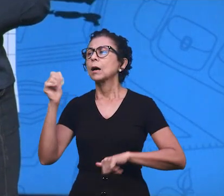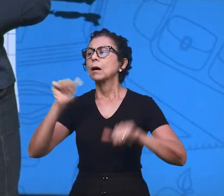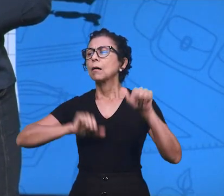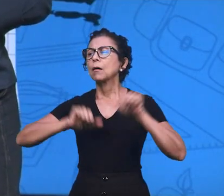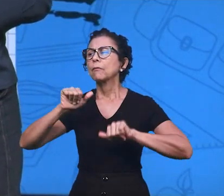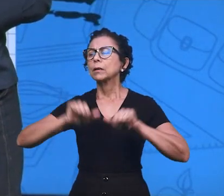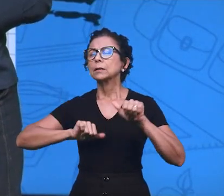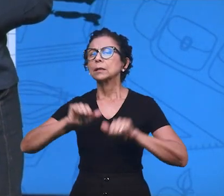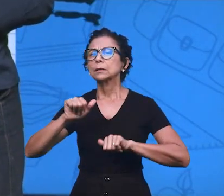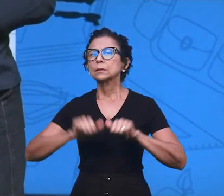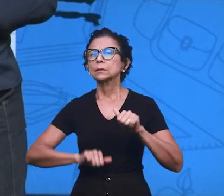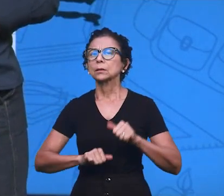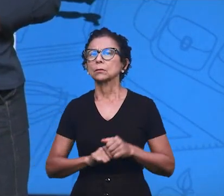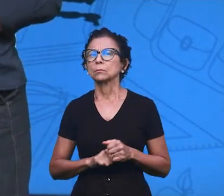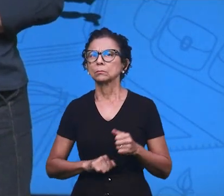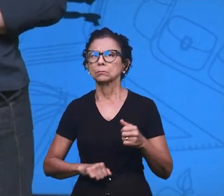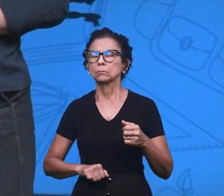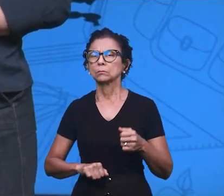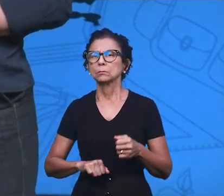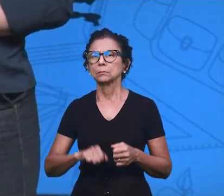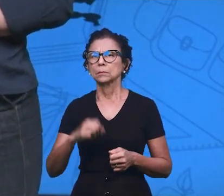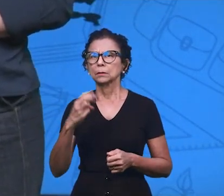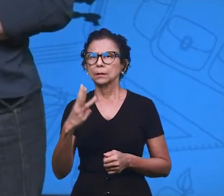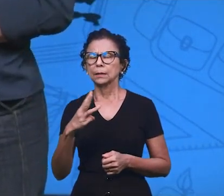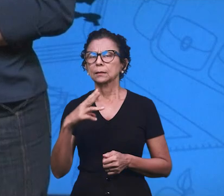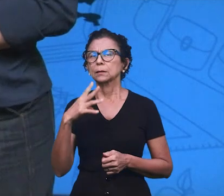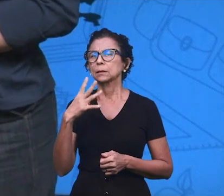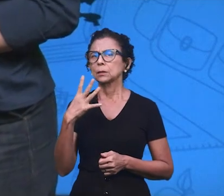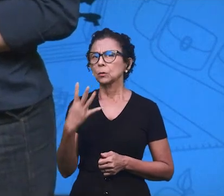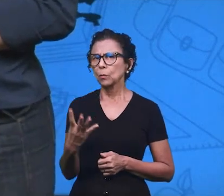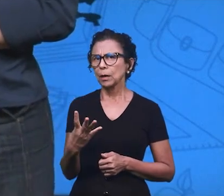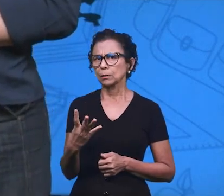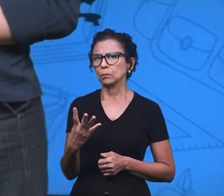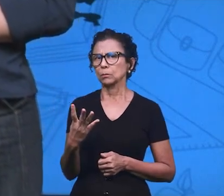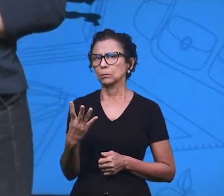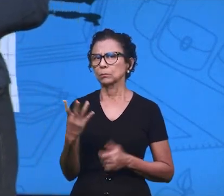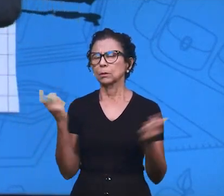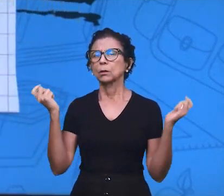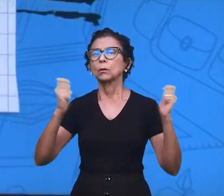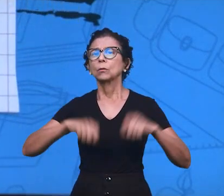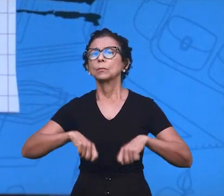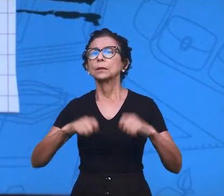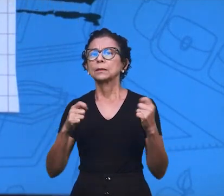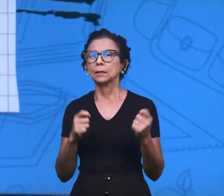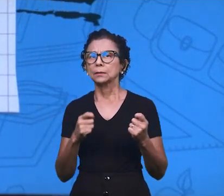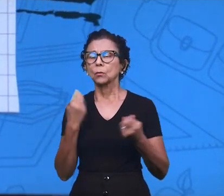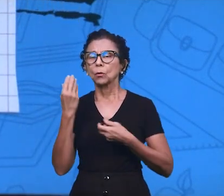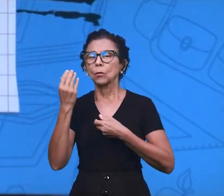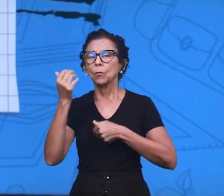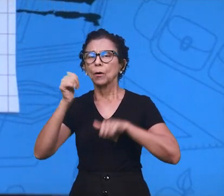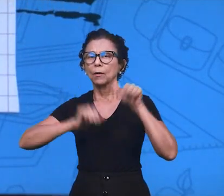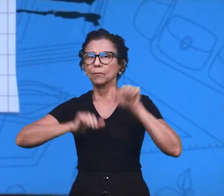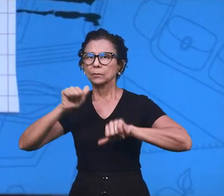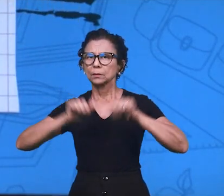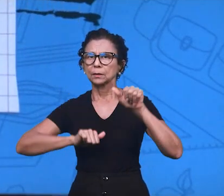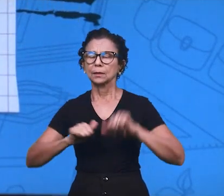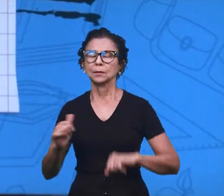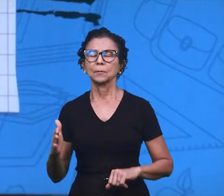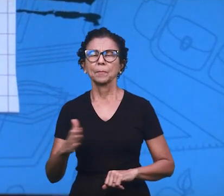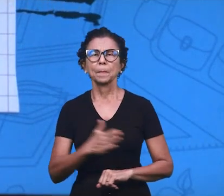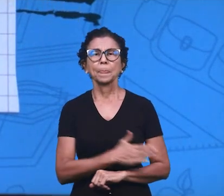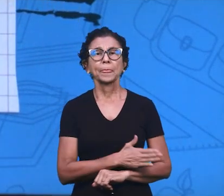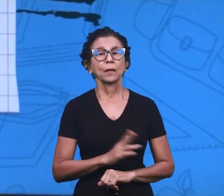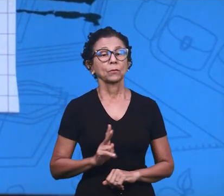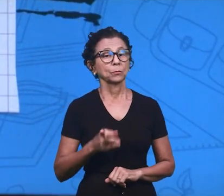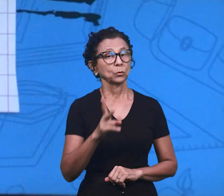as competências 3 e 4? Boa. Com vocês, Ana Paula. Muito obrigada a todos, a paz do Senhor. Vamos dar continuidade.